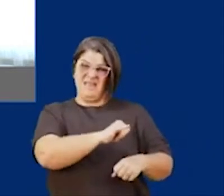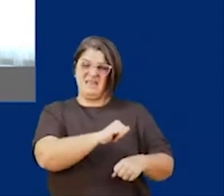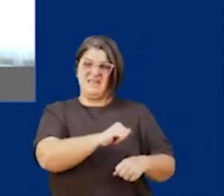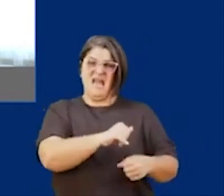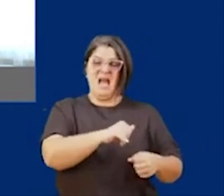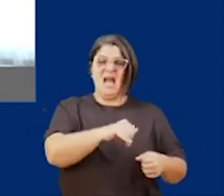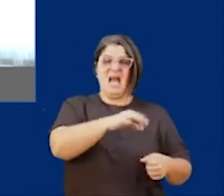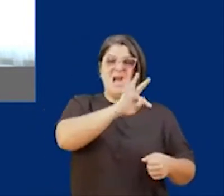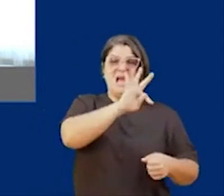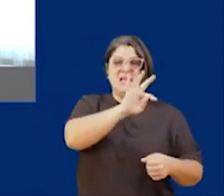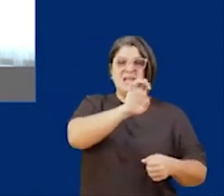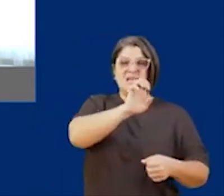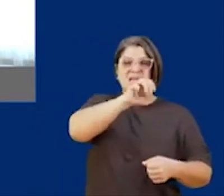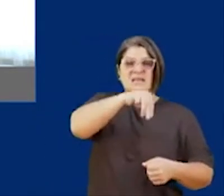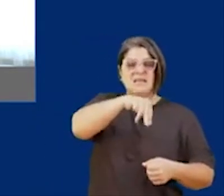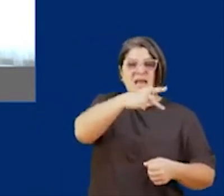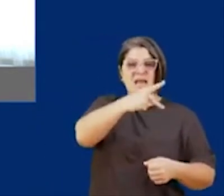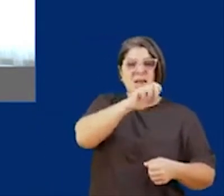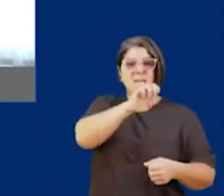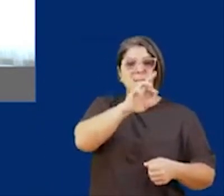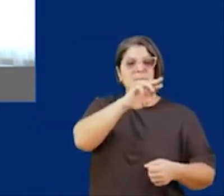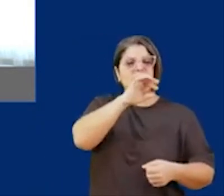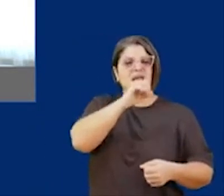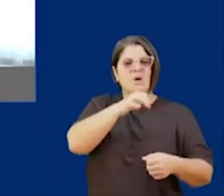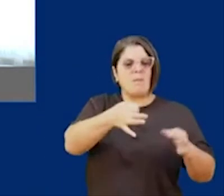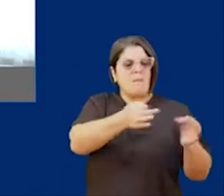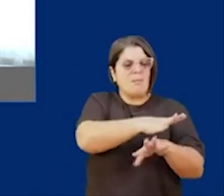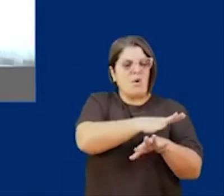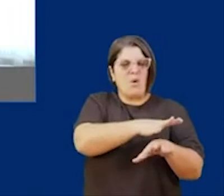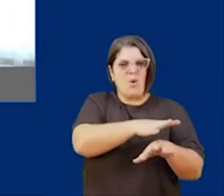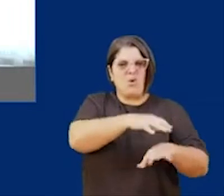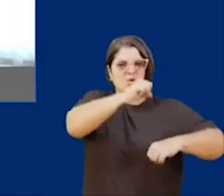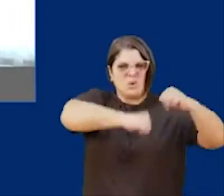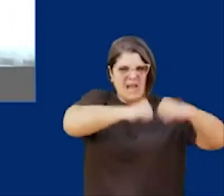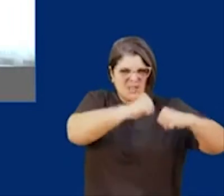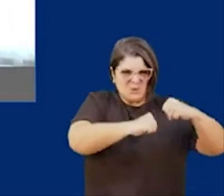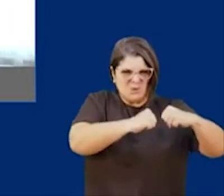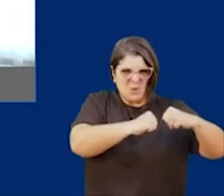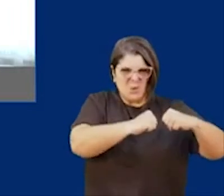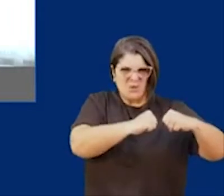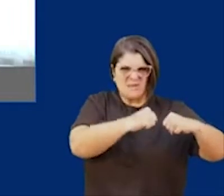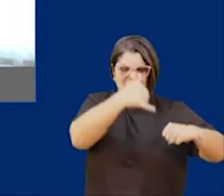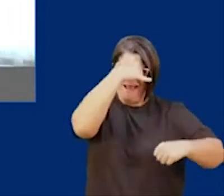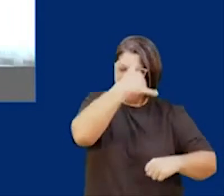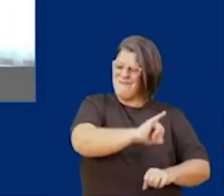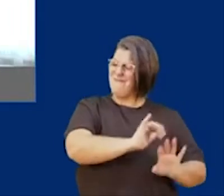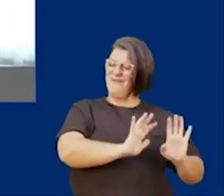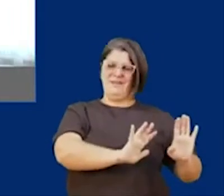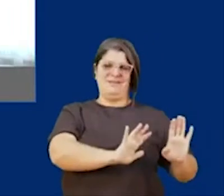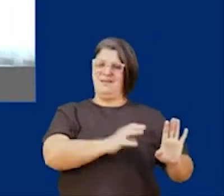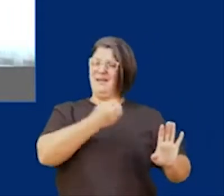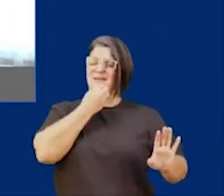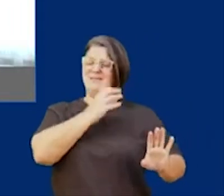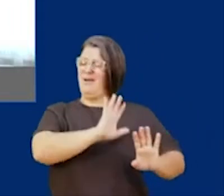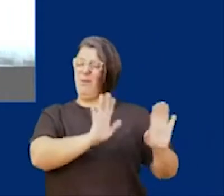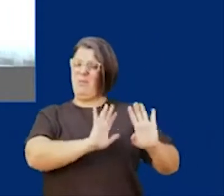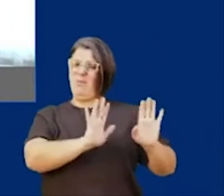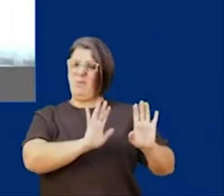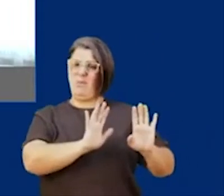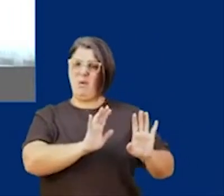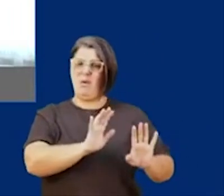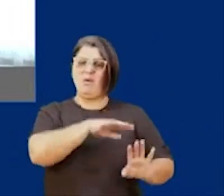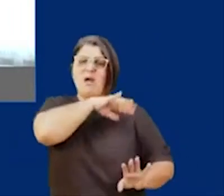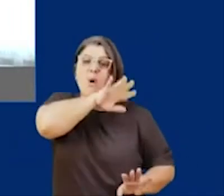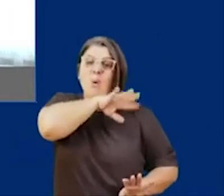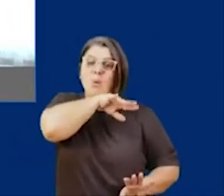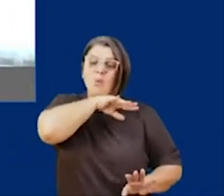de tablete, de saquinho, porque tudo isso não é bom para a criança. Uma outra mensagem muito importante que também não